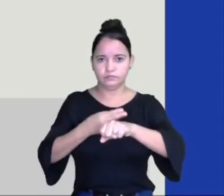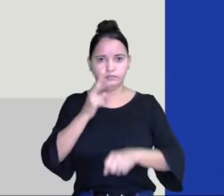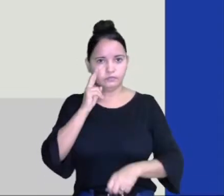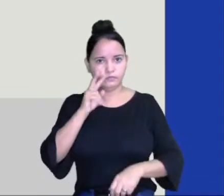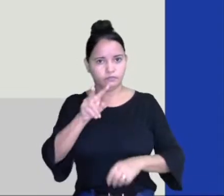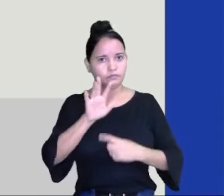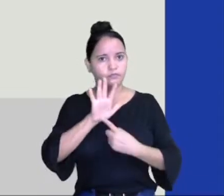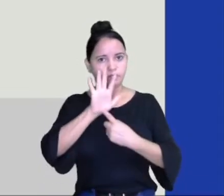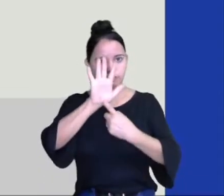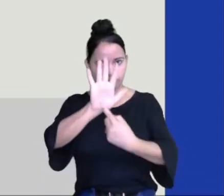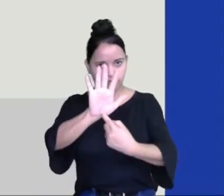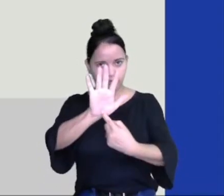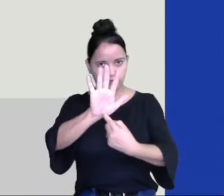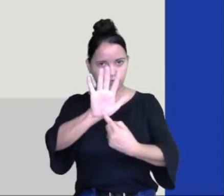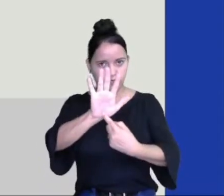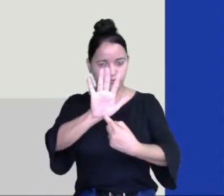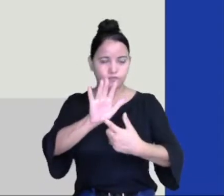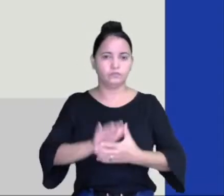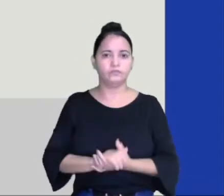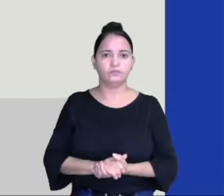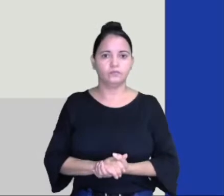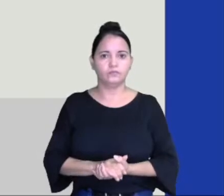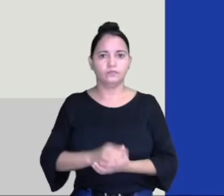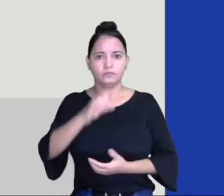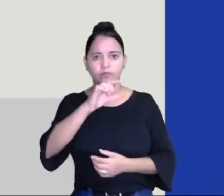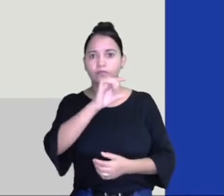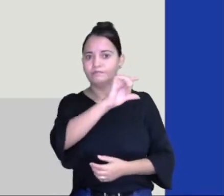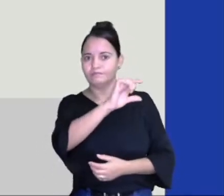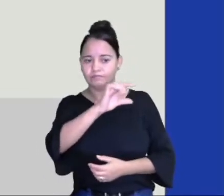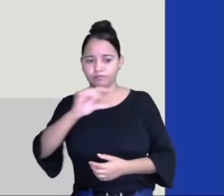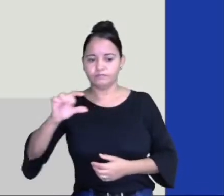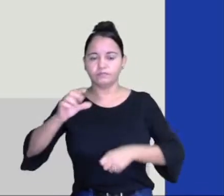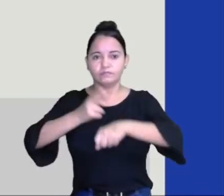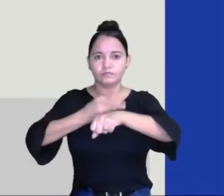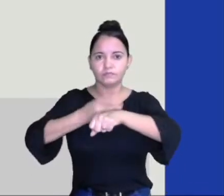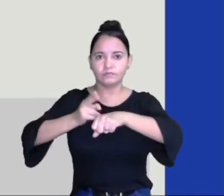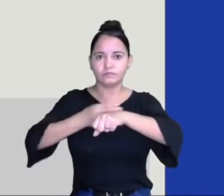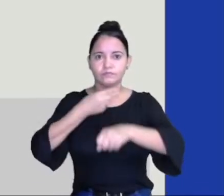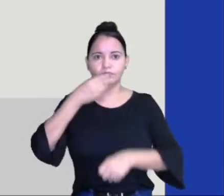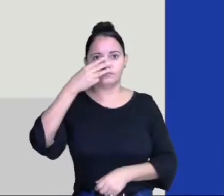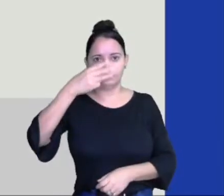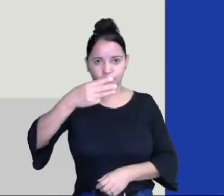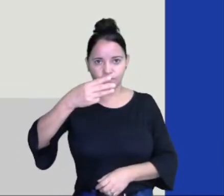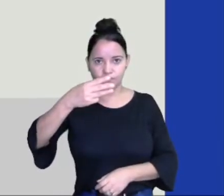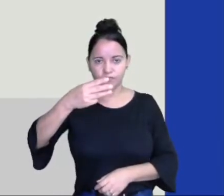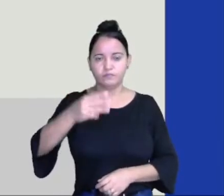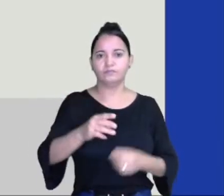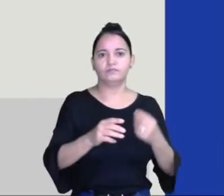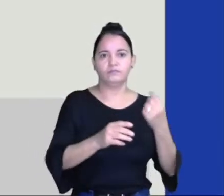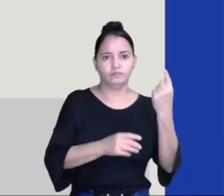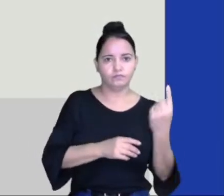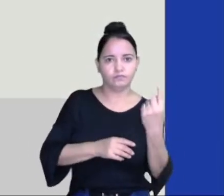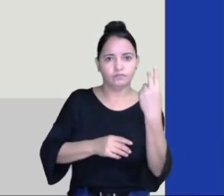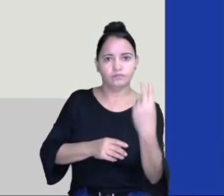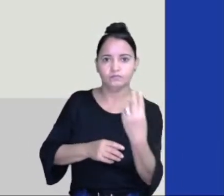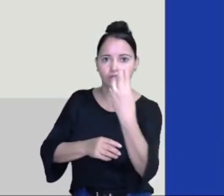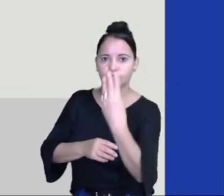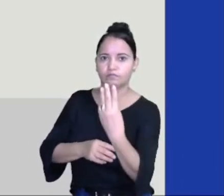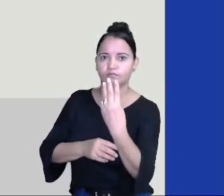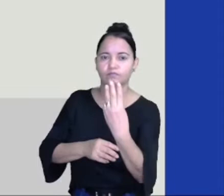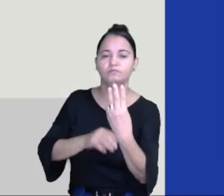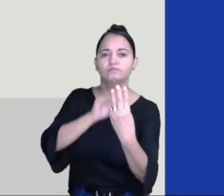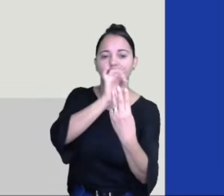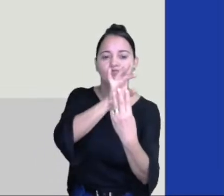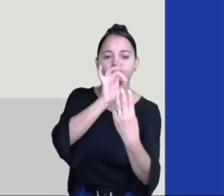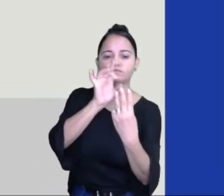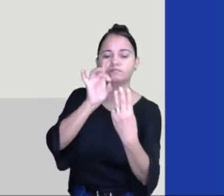Lembra que eu mostrei inicialmente como se a minha barrinha tivesse só 3? Então, ó, 3 chocolatezinhos, cada um representa